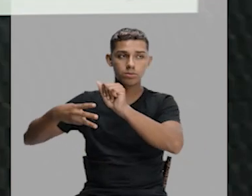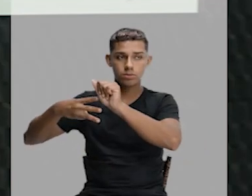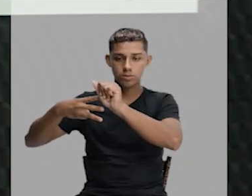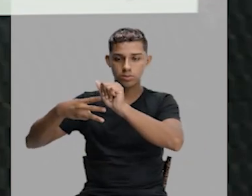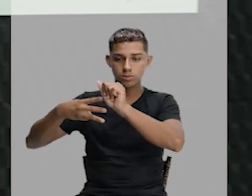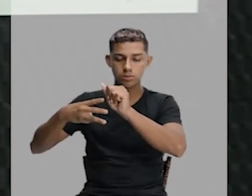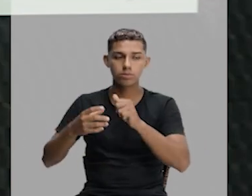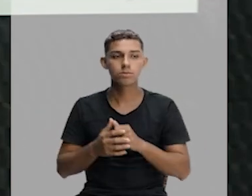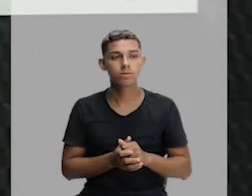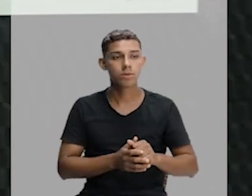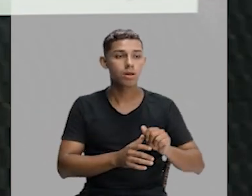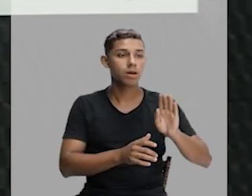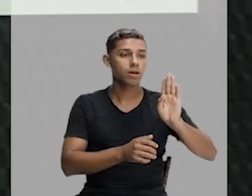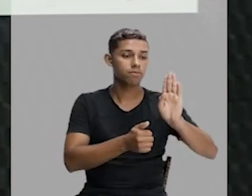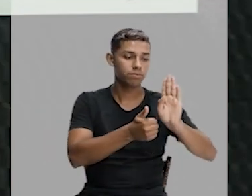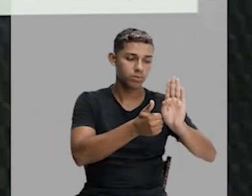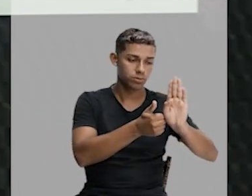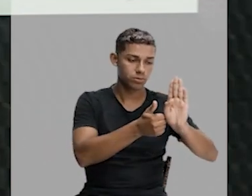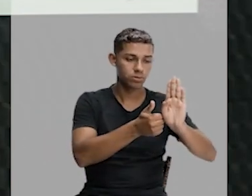B1,